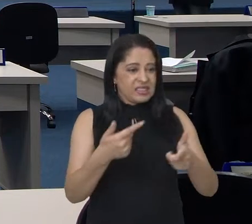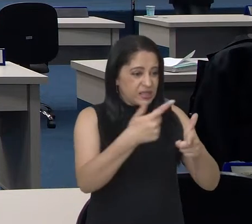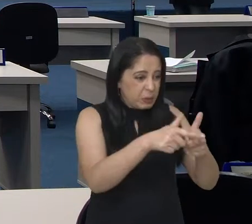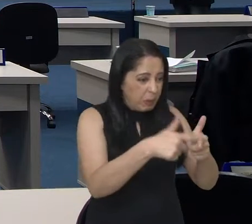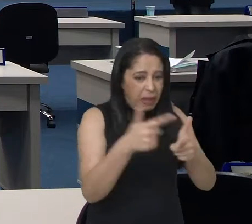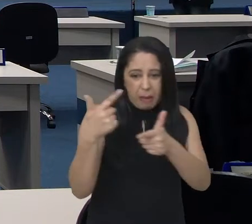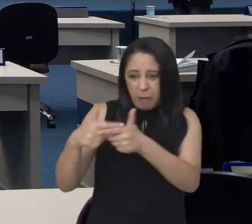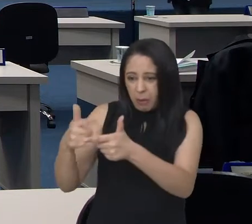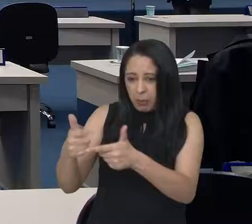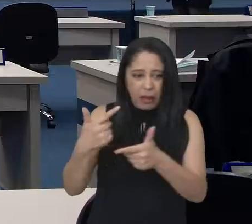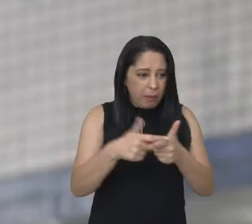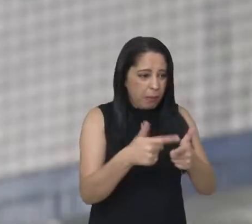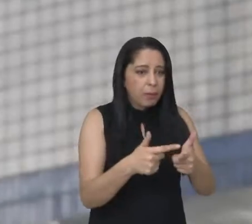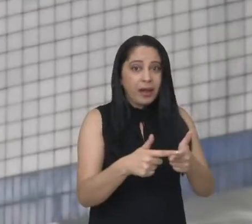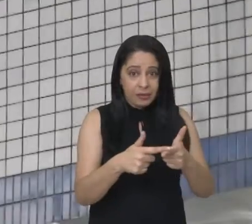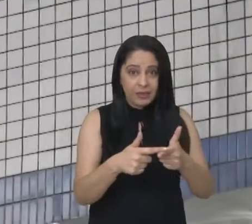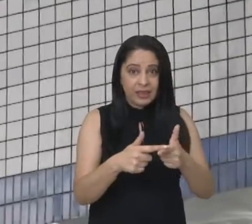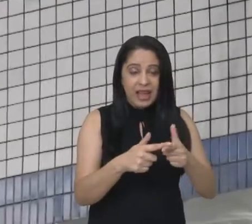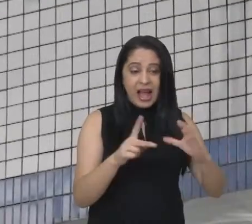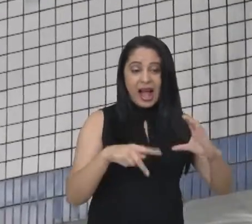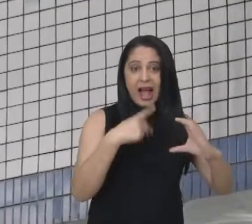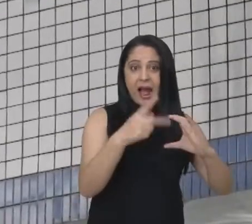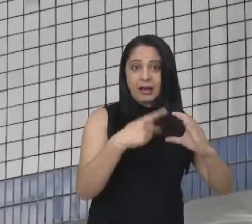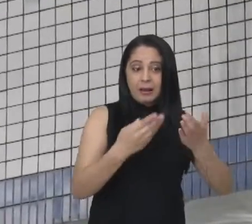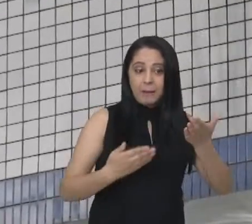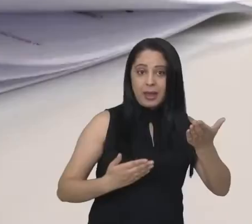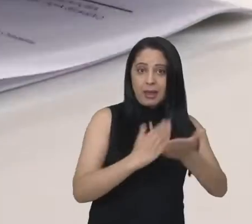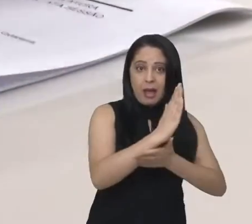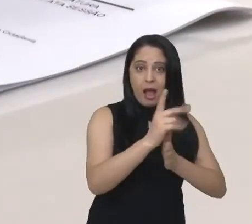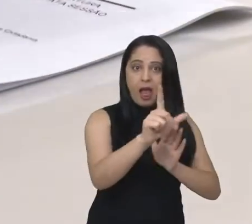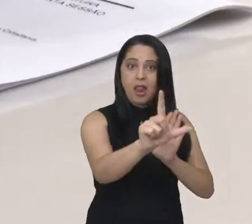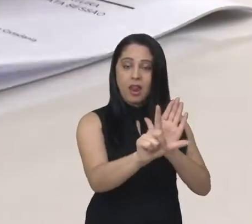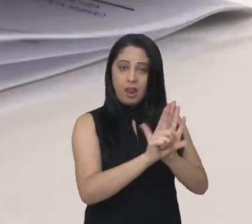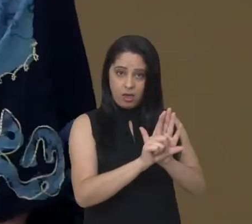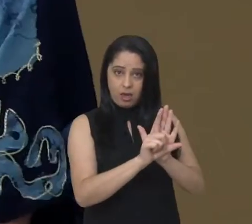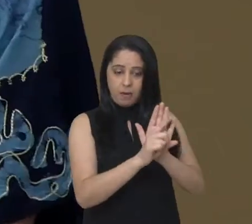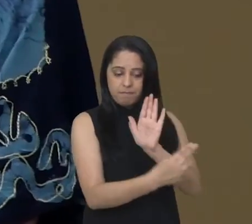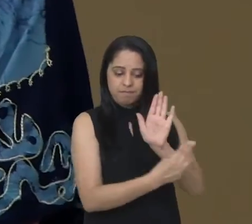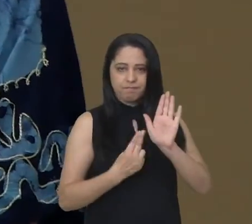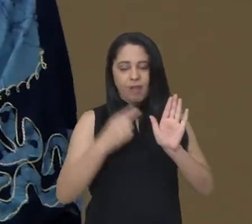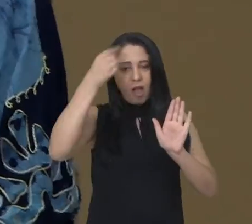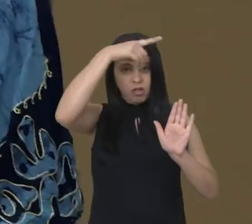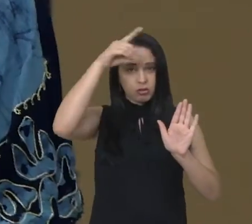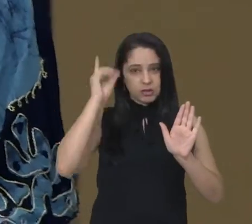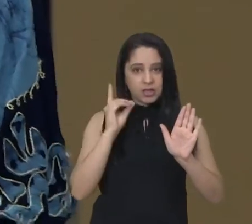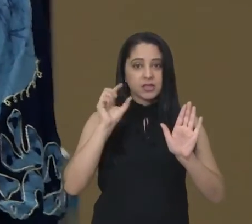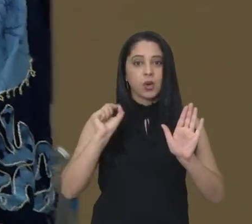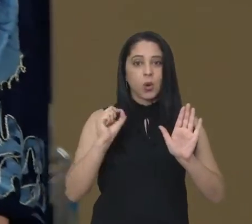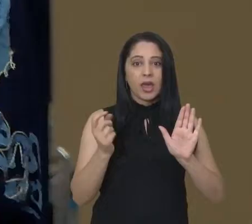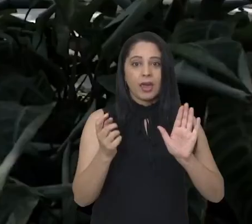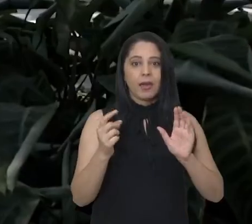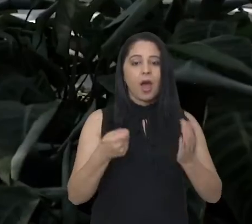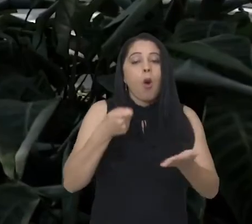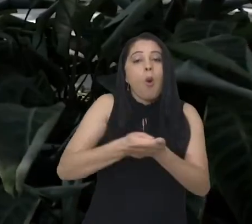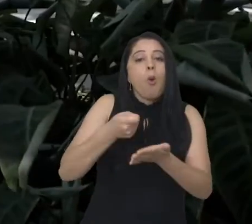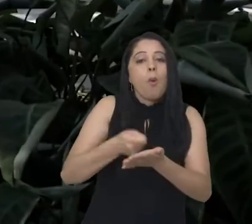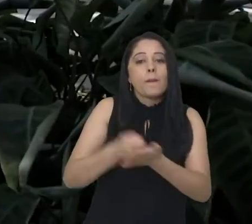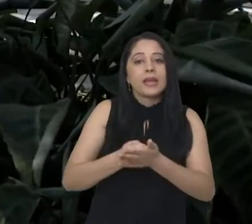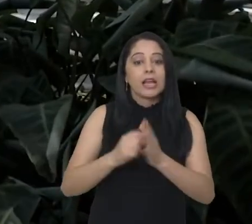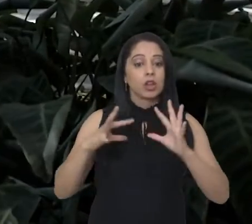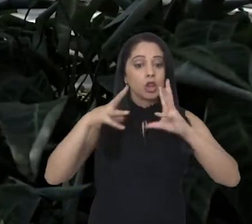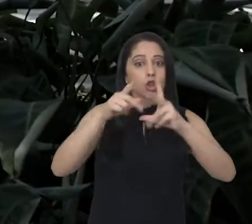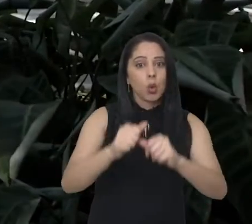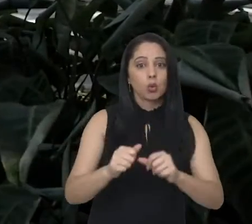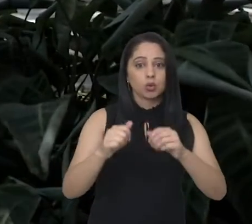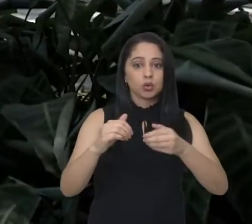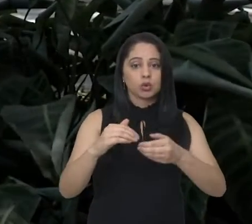diminuir casos como esses, a Câmara de São José dos Campos aprovou uma lei de autoria da vereadora Dulce Rita que obriga que